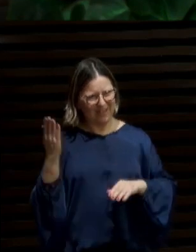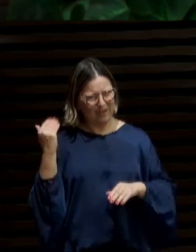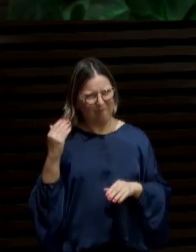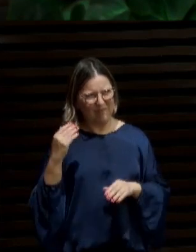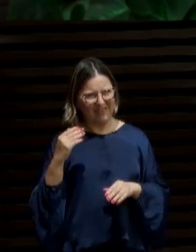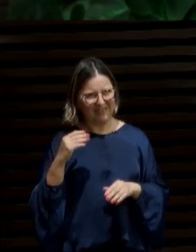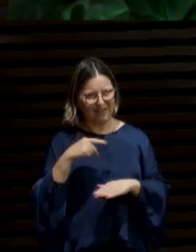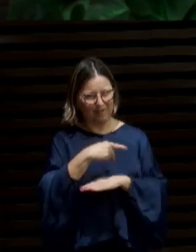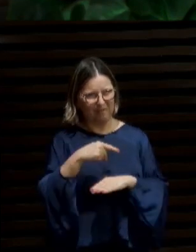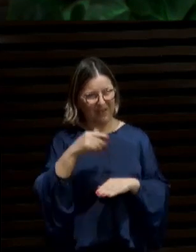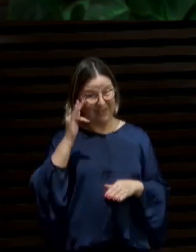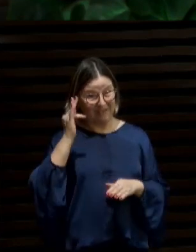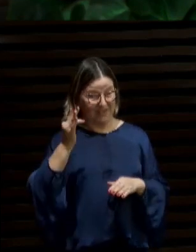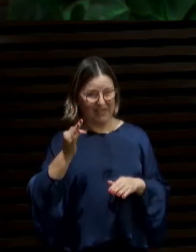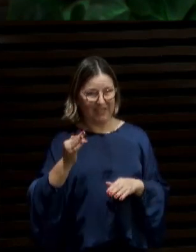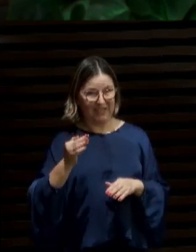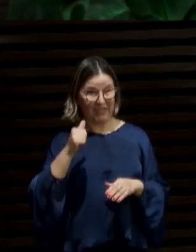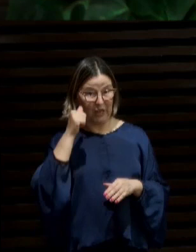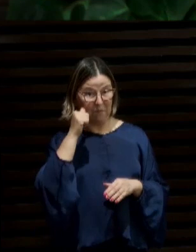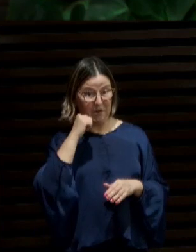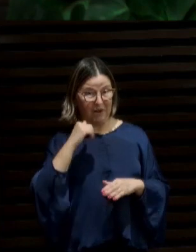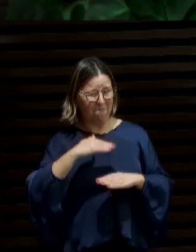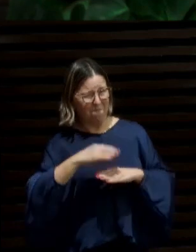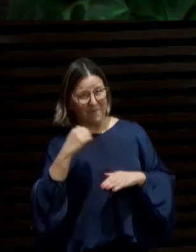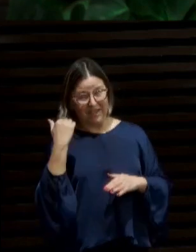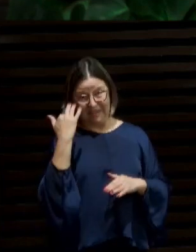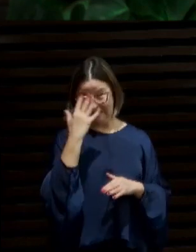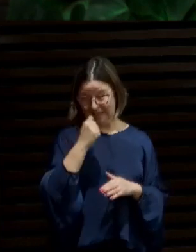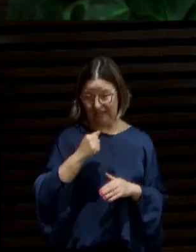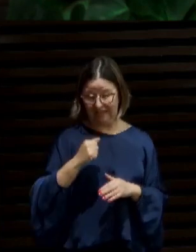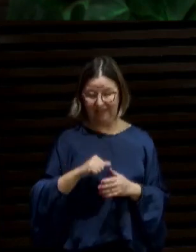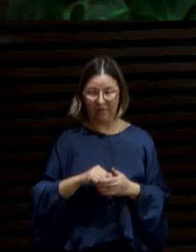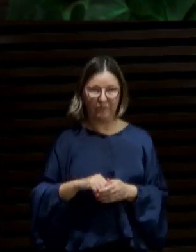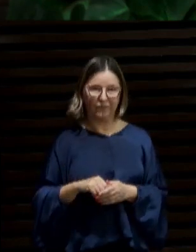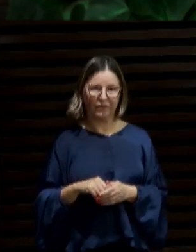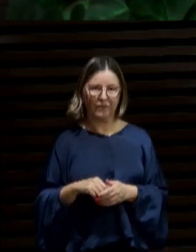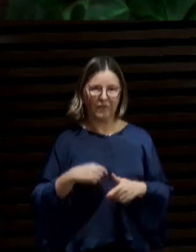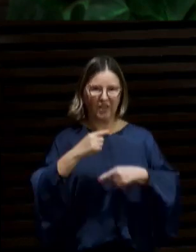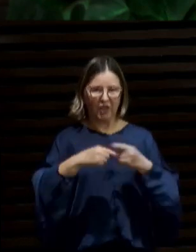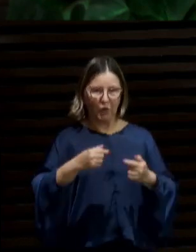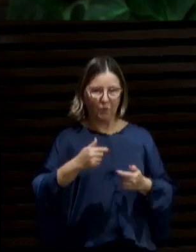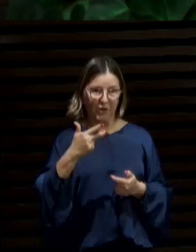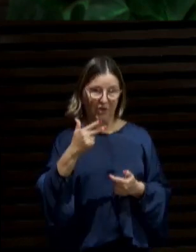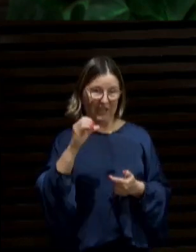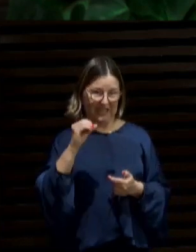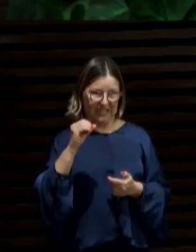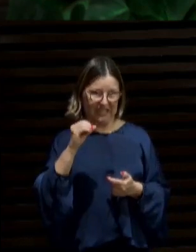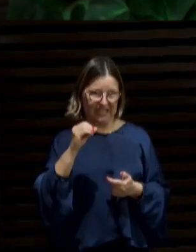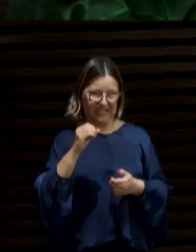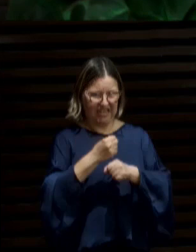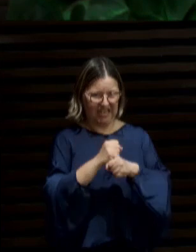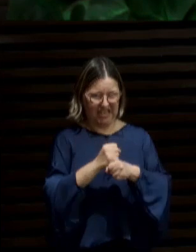a mulher mais linda, 30 anos depois, era só um maracujá